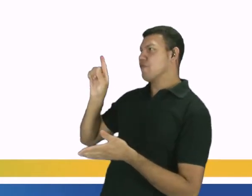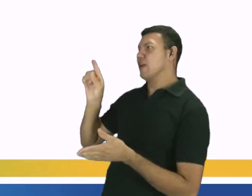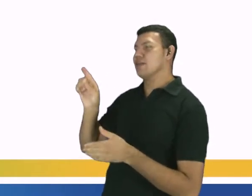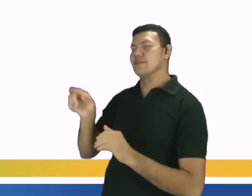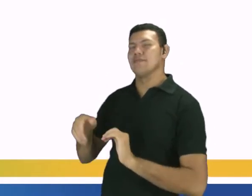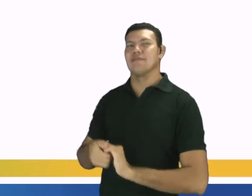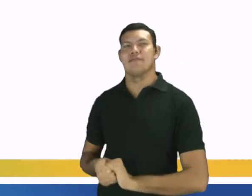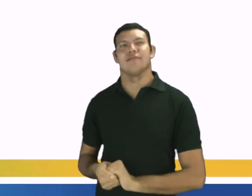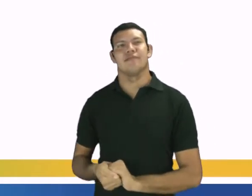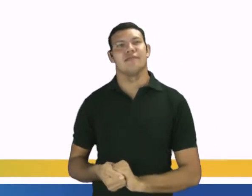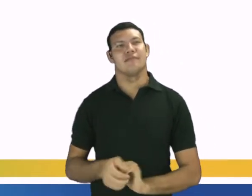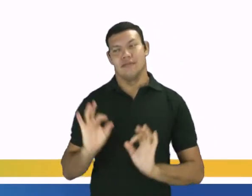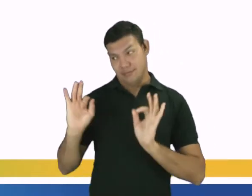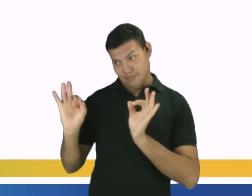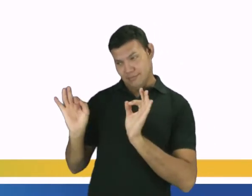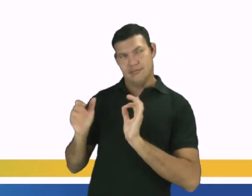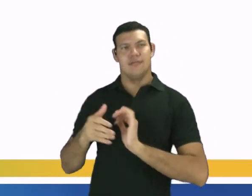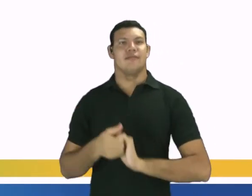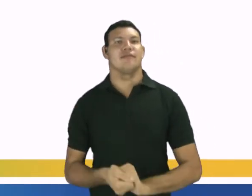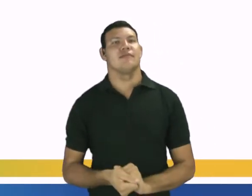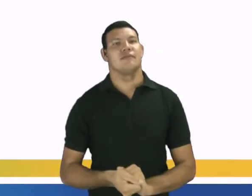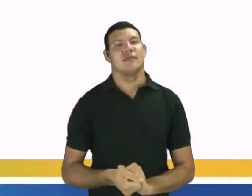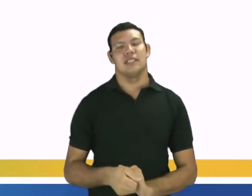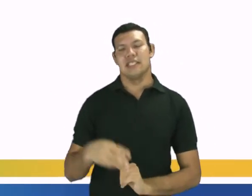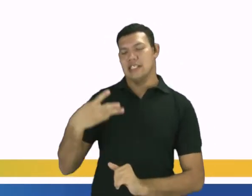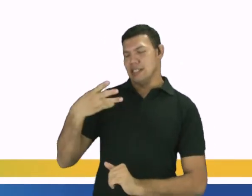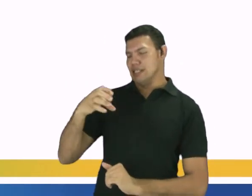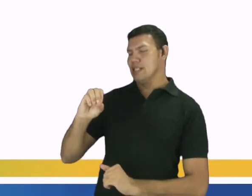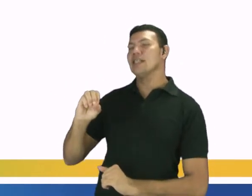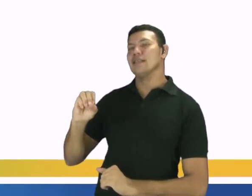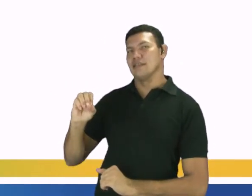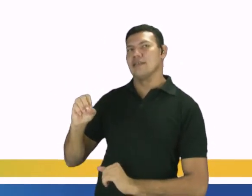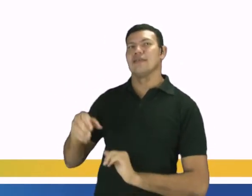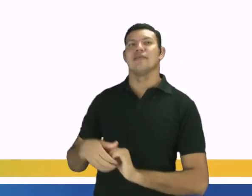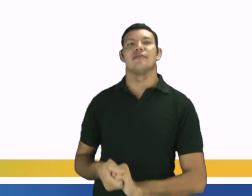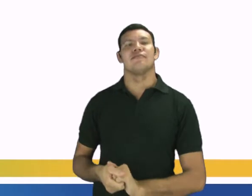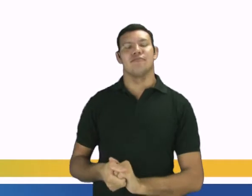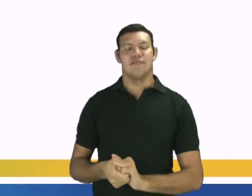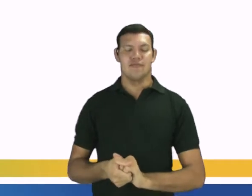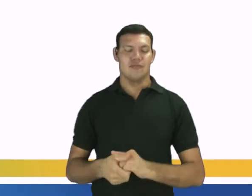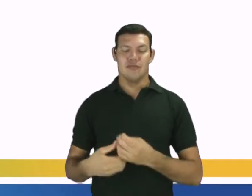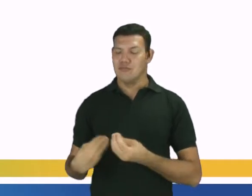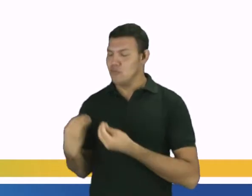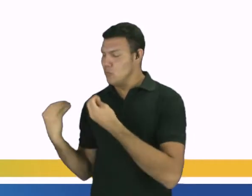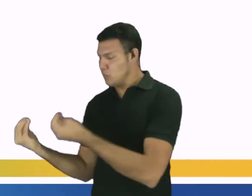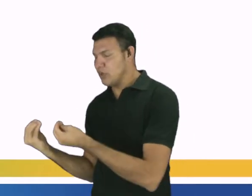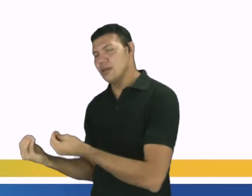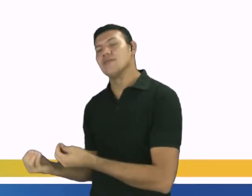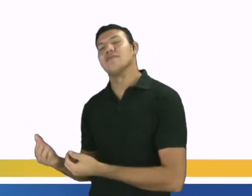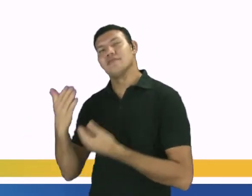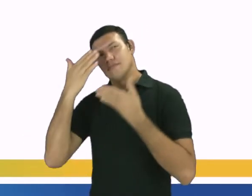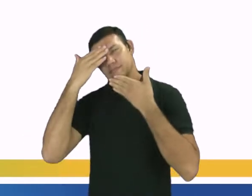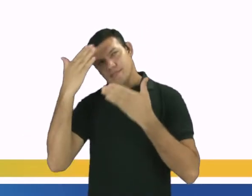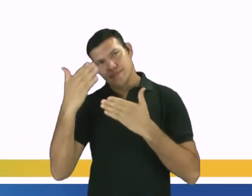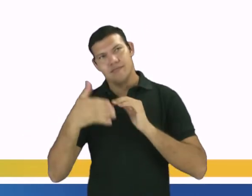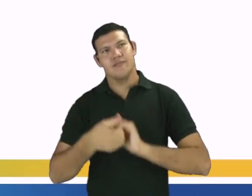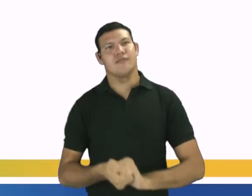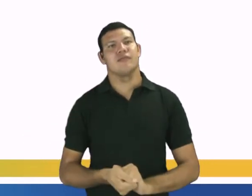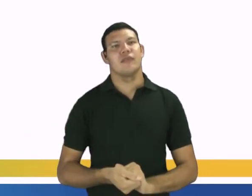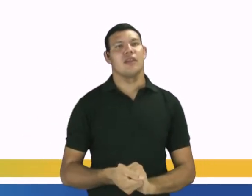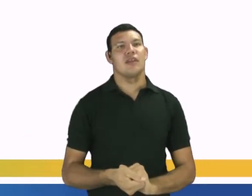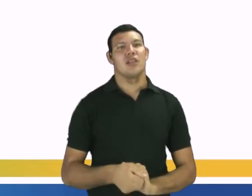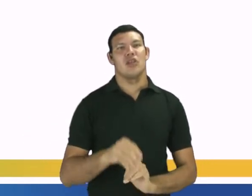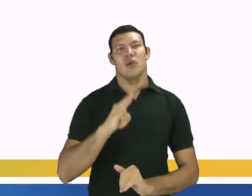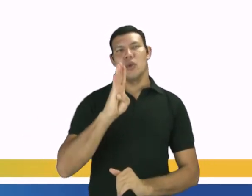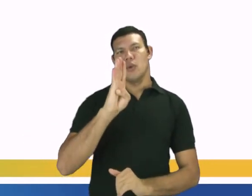debo? Certo? 30 pesos. Aqui tem. Muitas gracias e olha só como é que estava. Buena tarde.